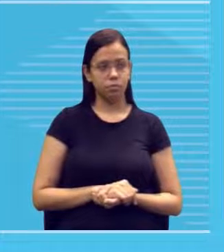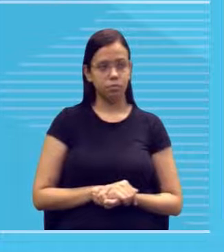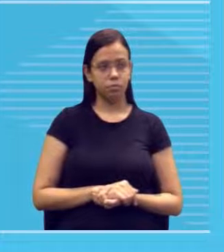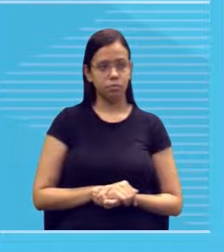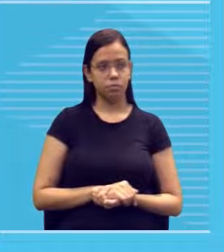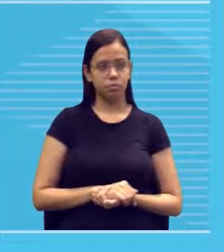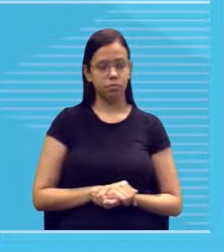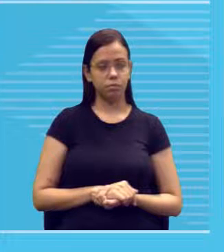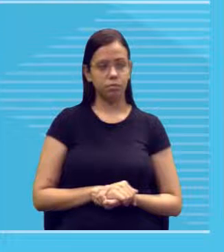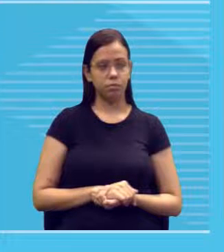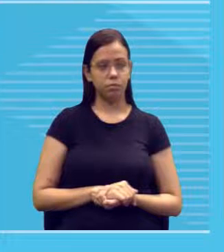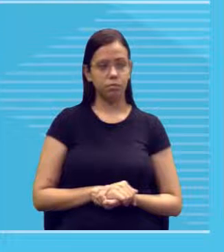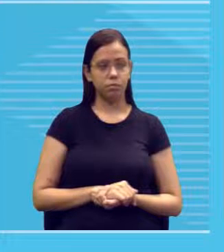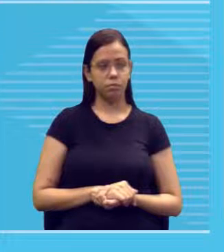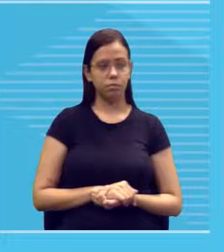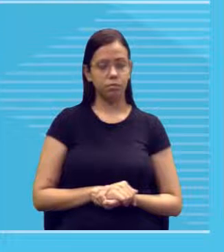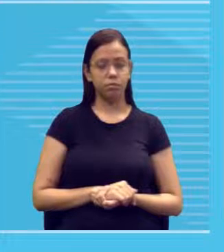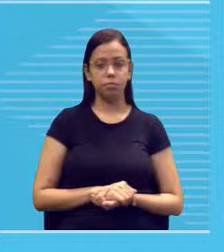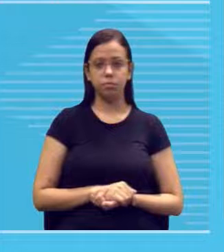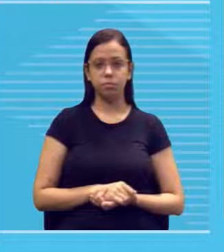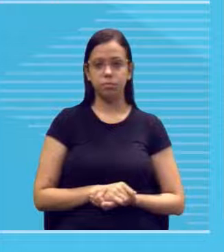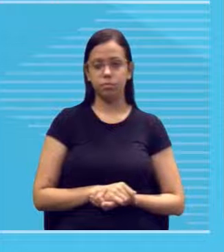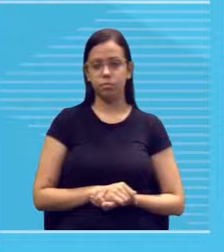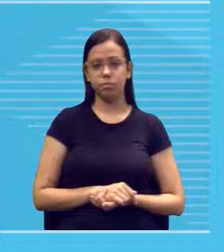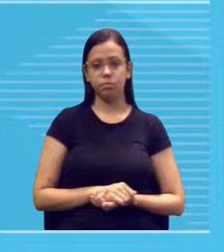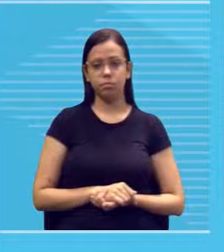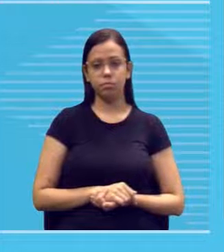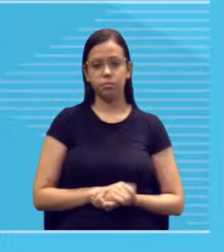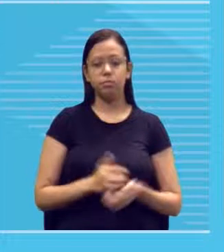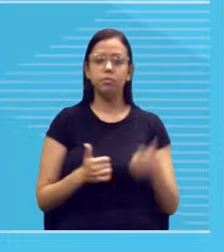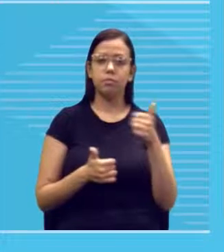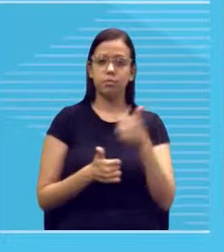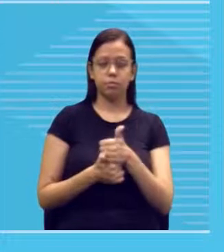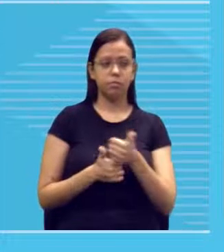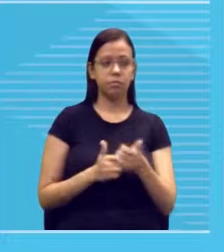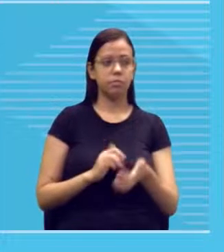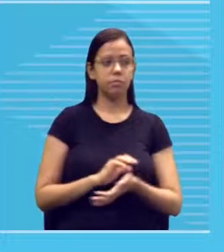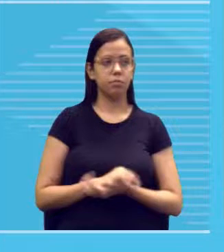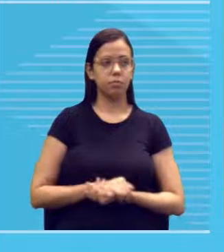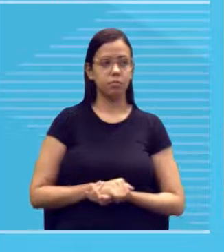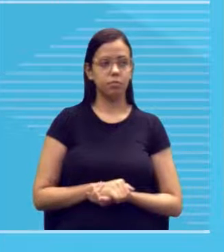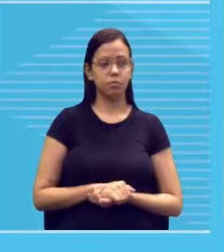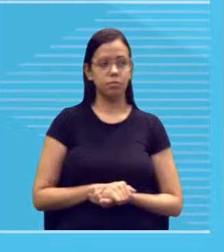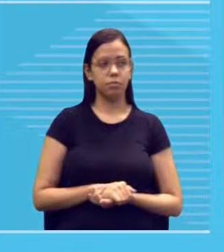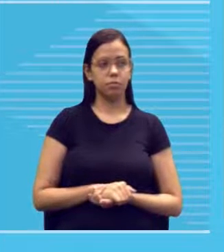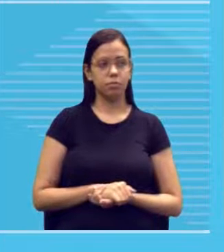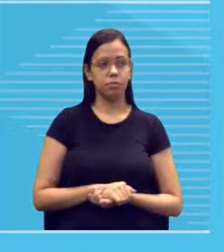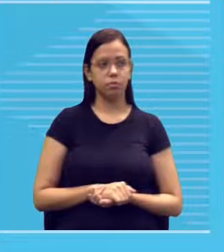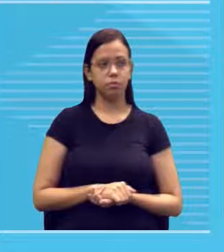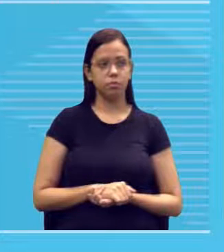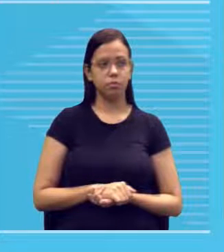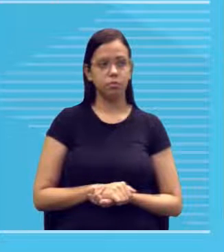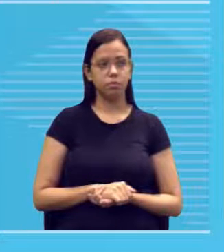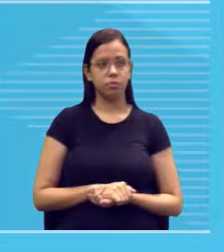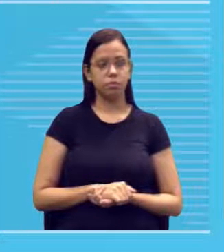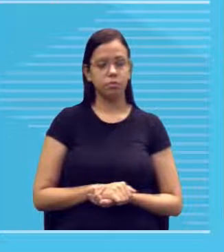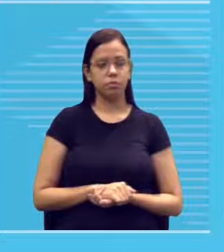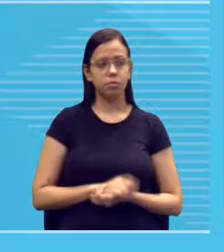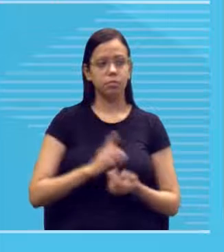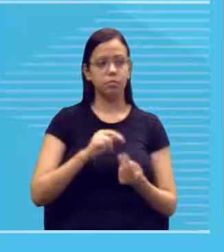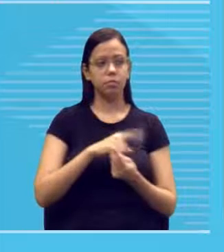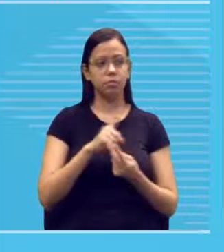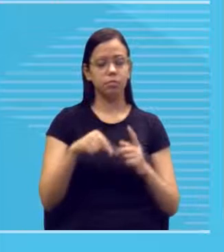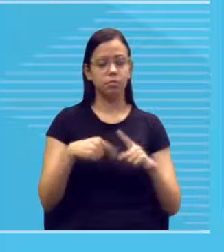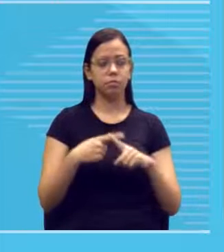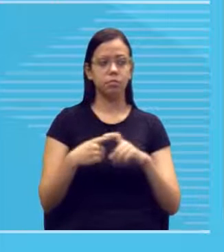ao quadrado olha aí ó vou substituir o r por 8 Ok pi